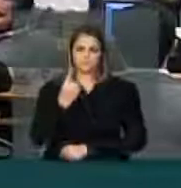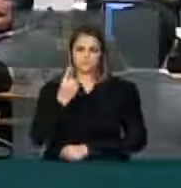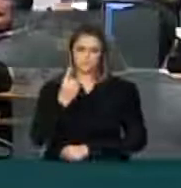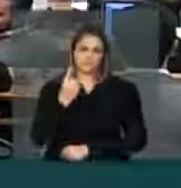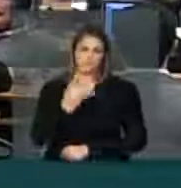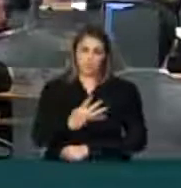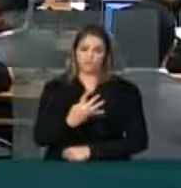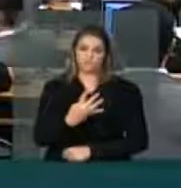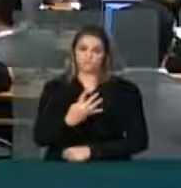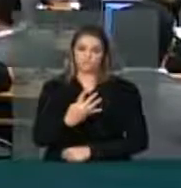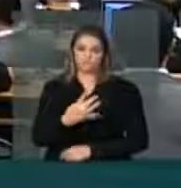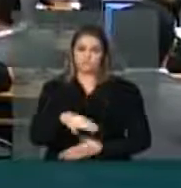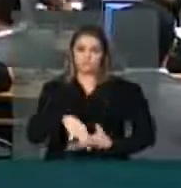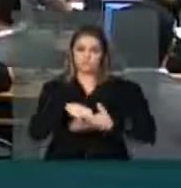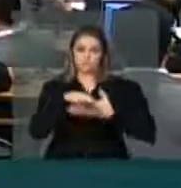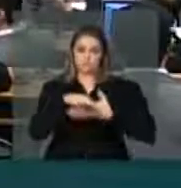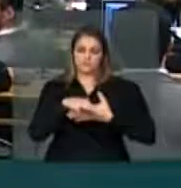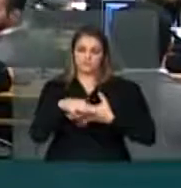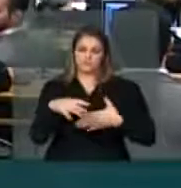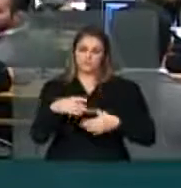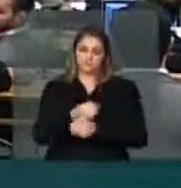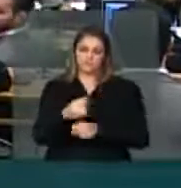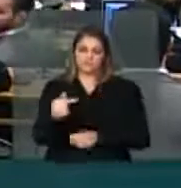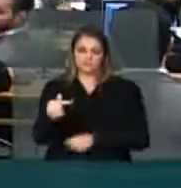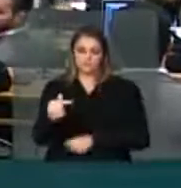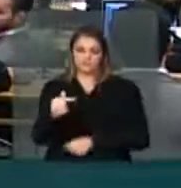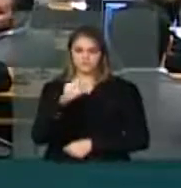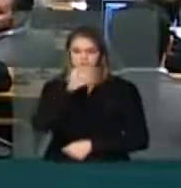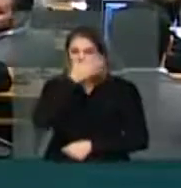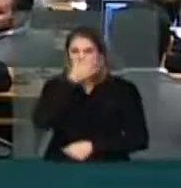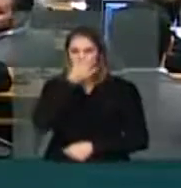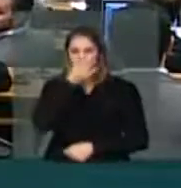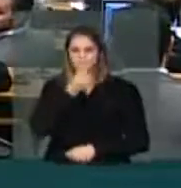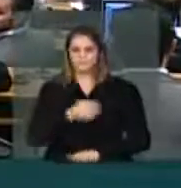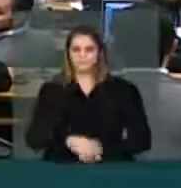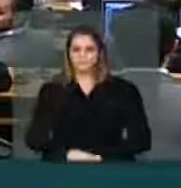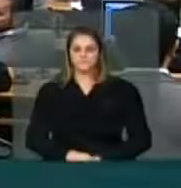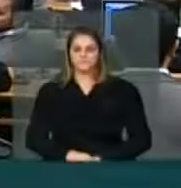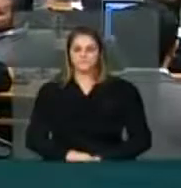de liderança, se Vossa Excelência assim preferir. Muito obrigado, presidente.